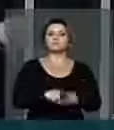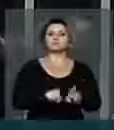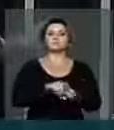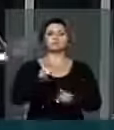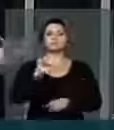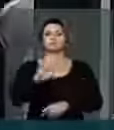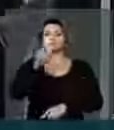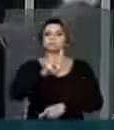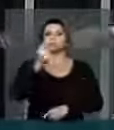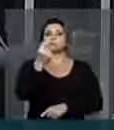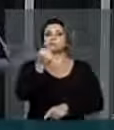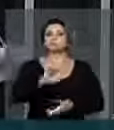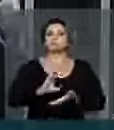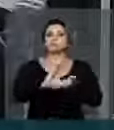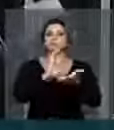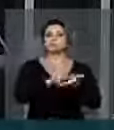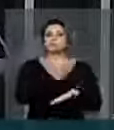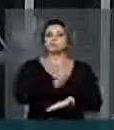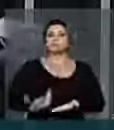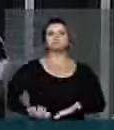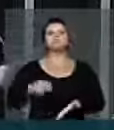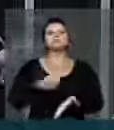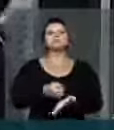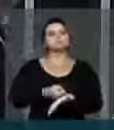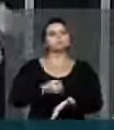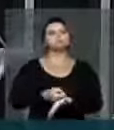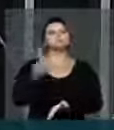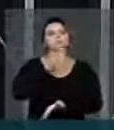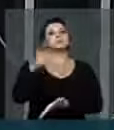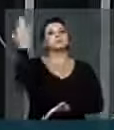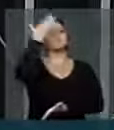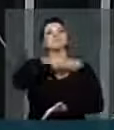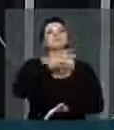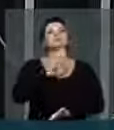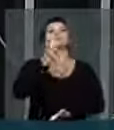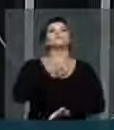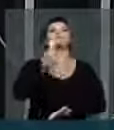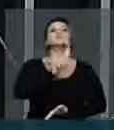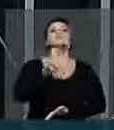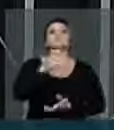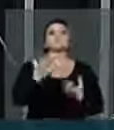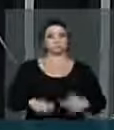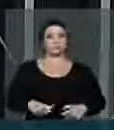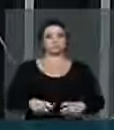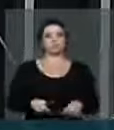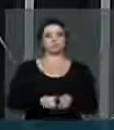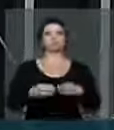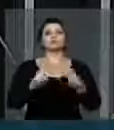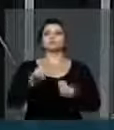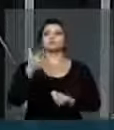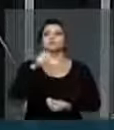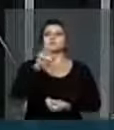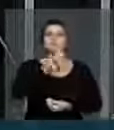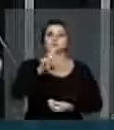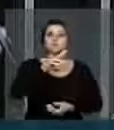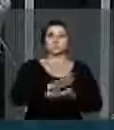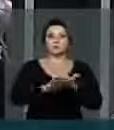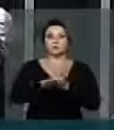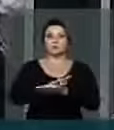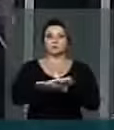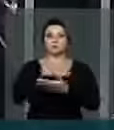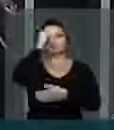executa. Claro, tem exceções para que não sejam executadas, mas não tendo justificativa, será criminalizado. Isso